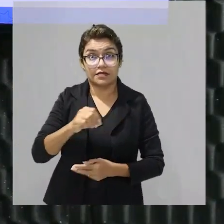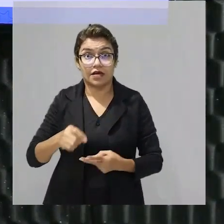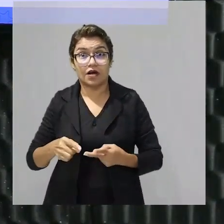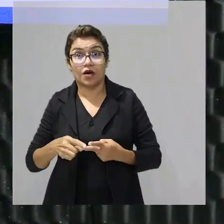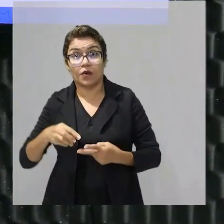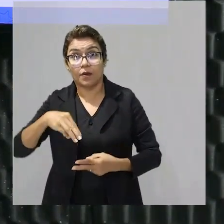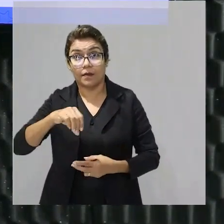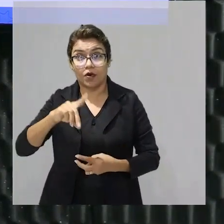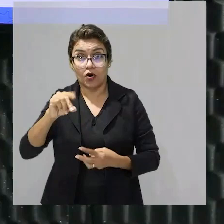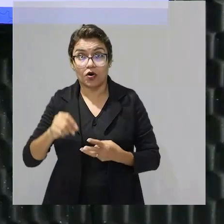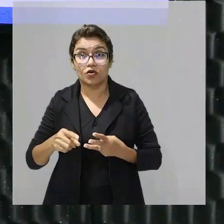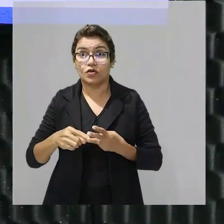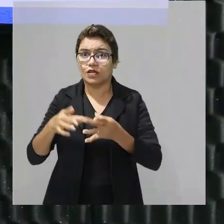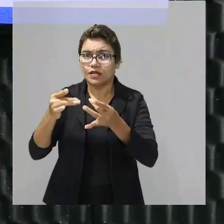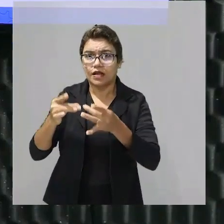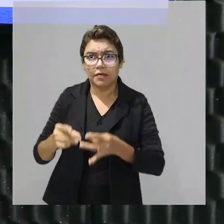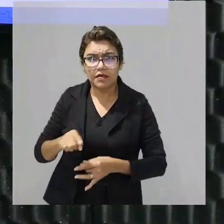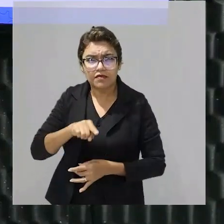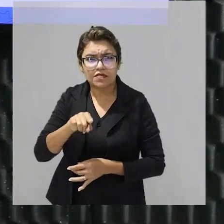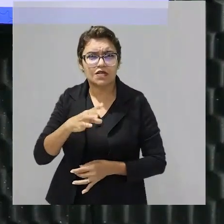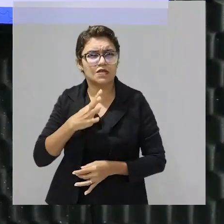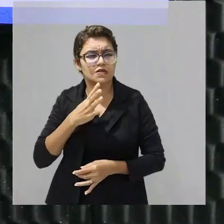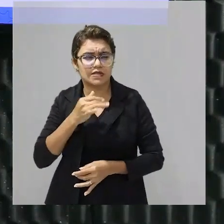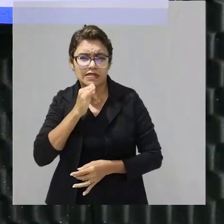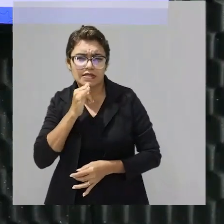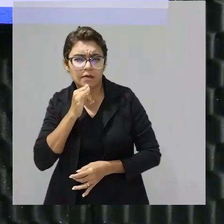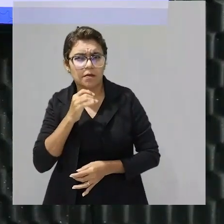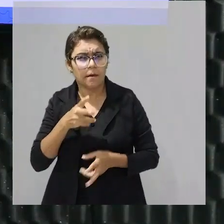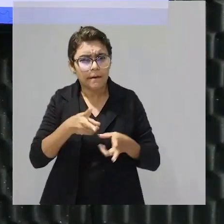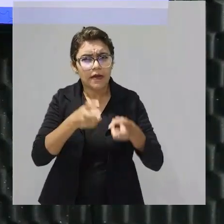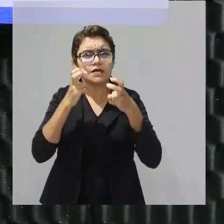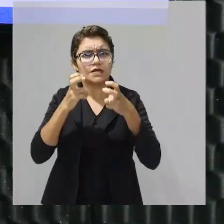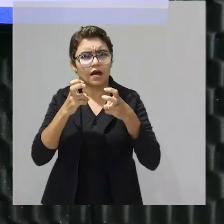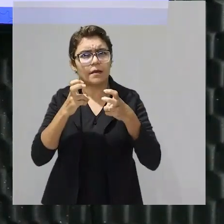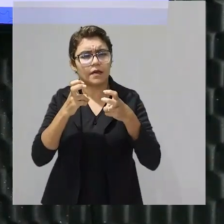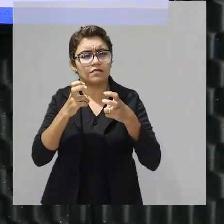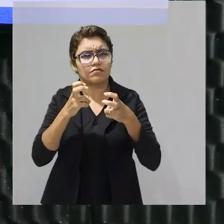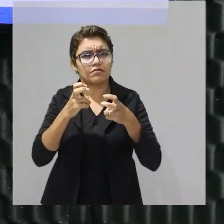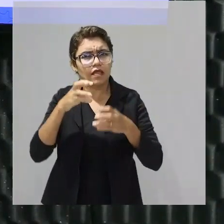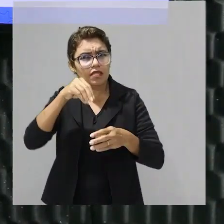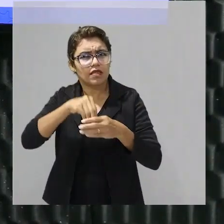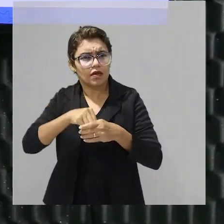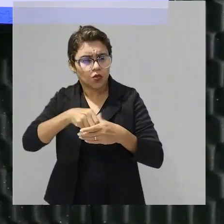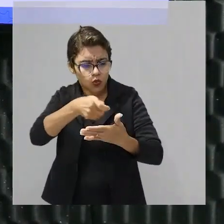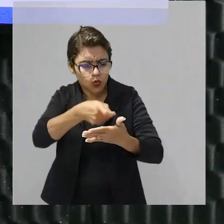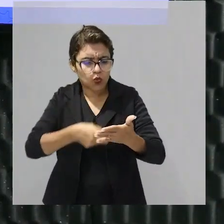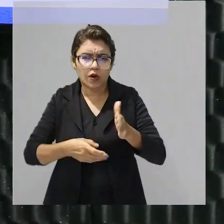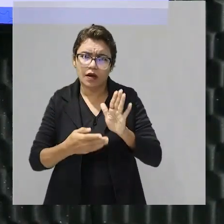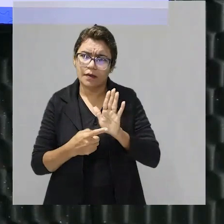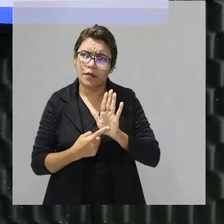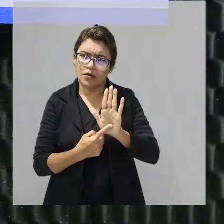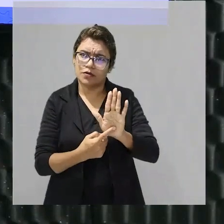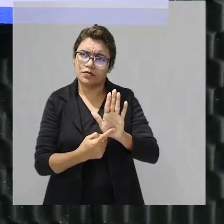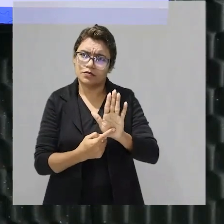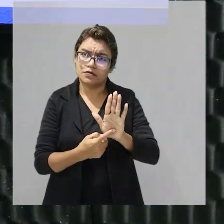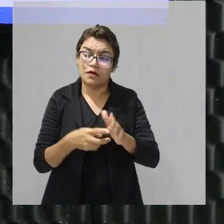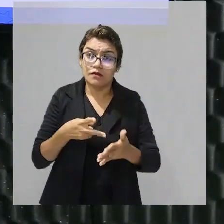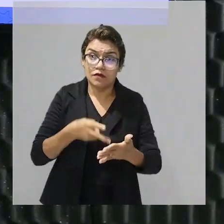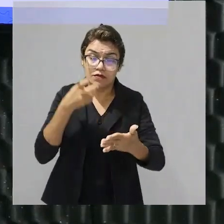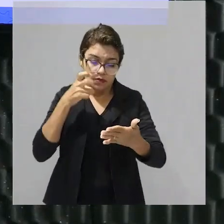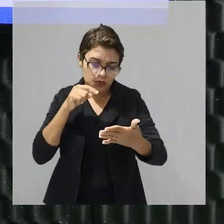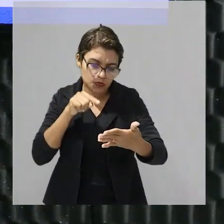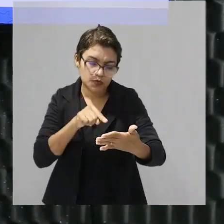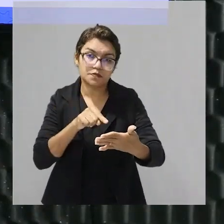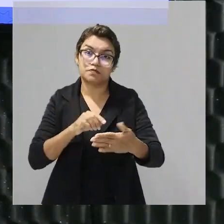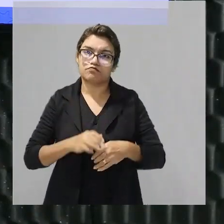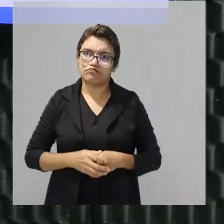crítico, podendo discernir notícias falsas, barrando-as e, consequentemente, beneficiando o